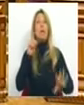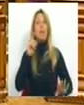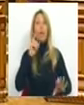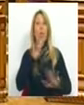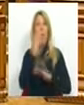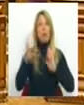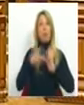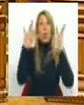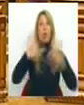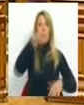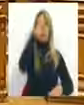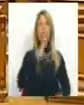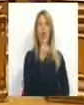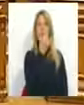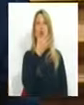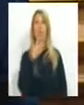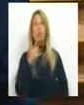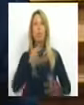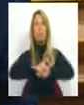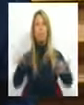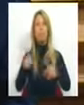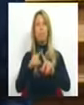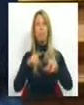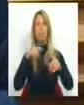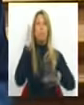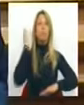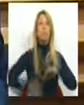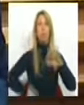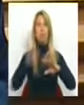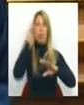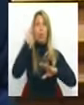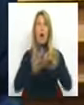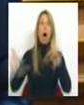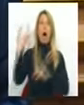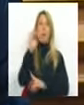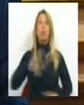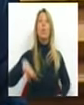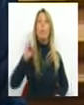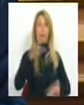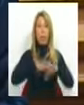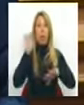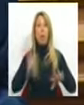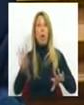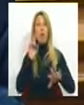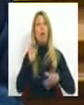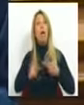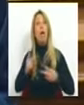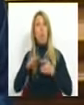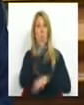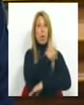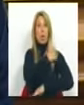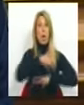de modo a impedir subidas abruptas do IMI, por força da reavaliação geral dos imóveis que o